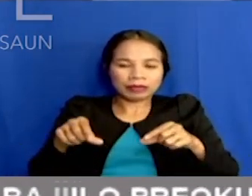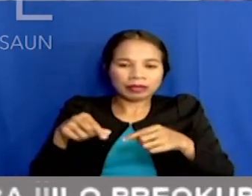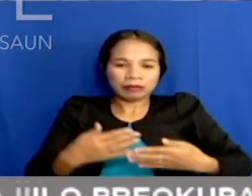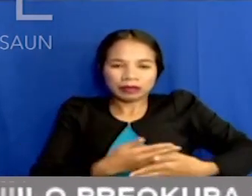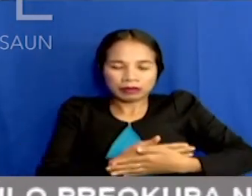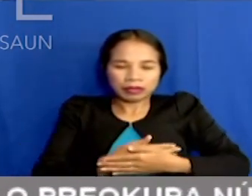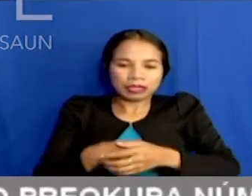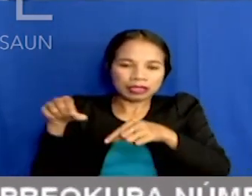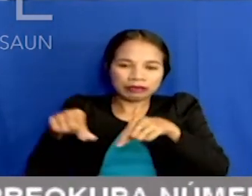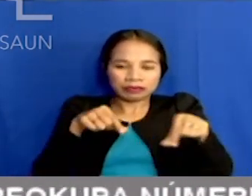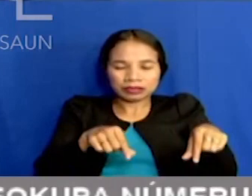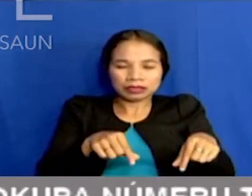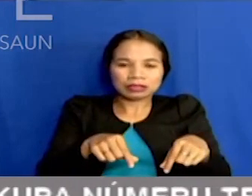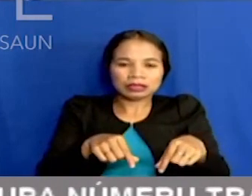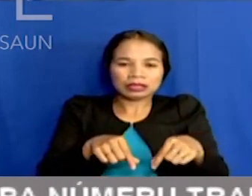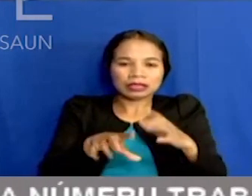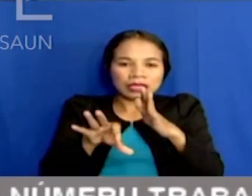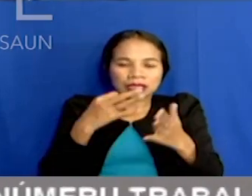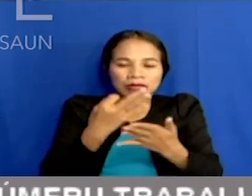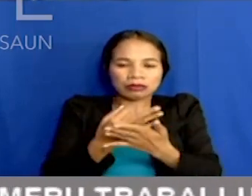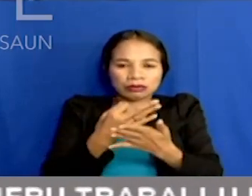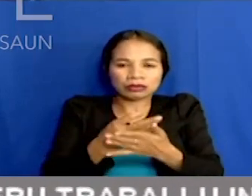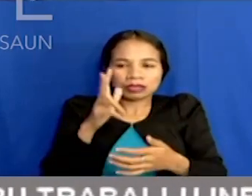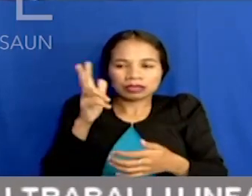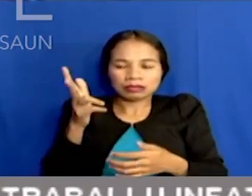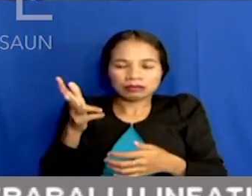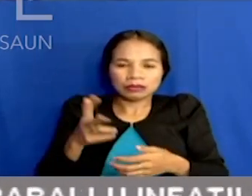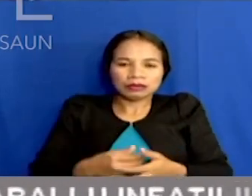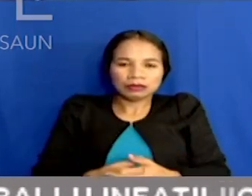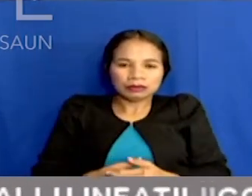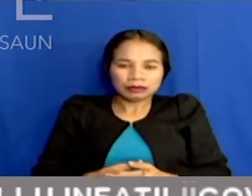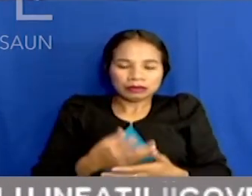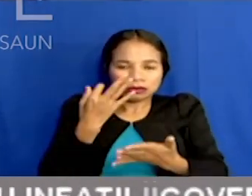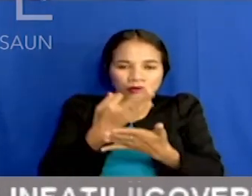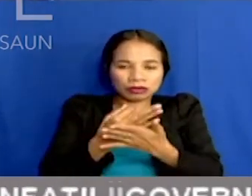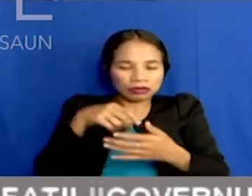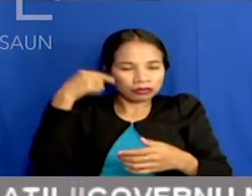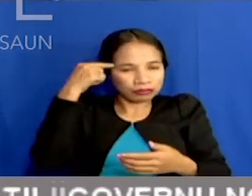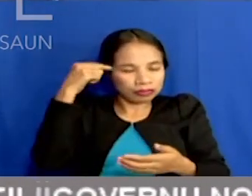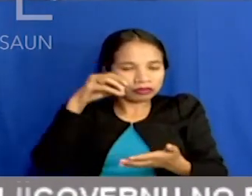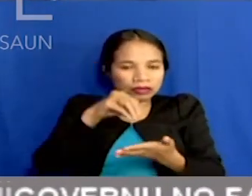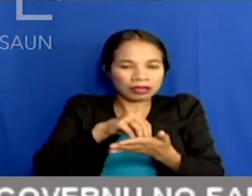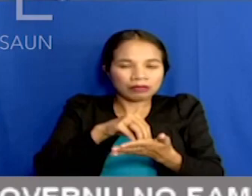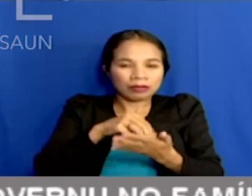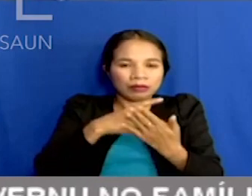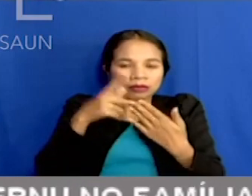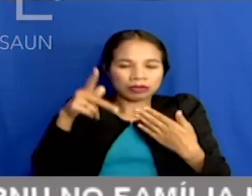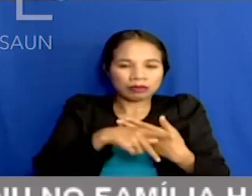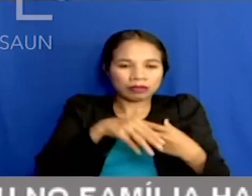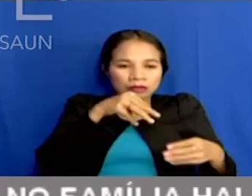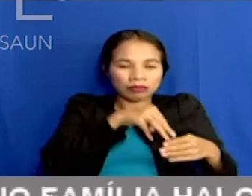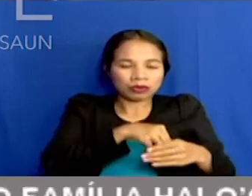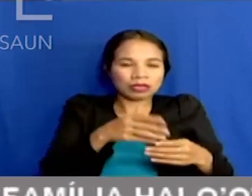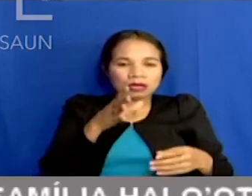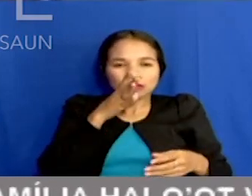kundisang la normal ka deficiência, se retan dólar tolu nulu. Orçamento nebe governo prevê ba programa Bolsa da Mãe,